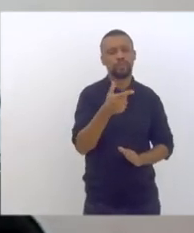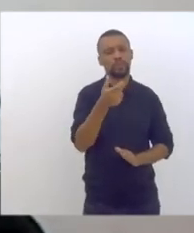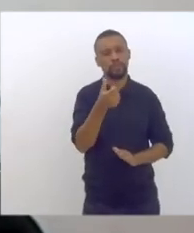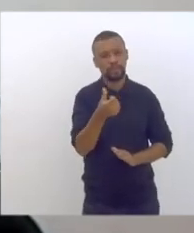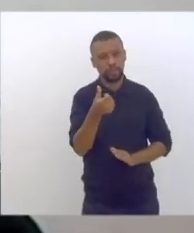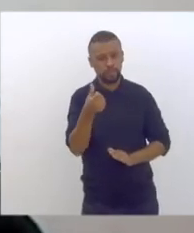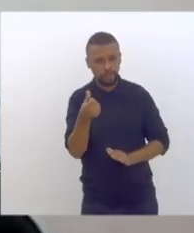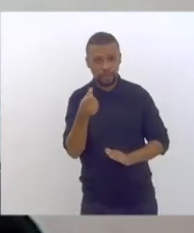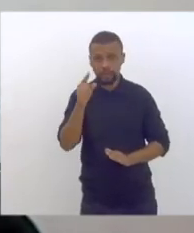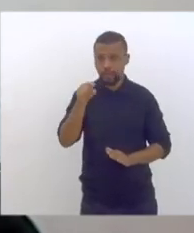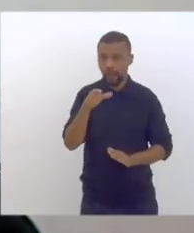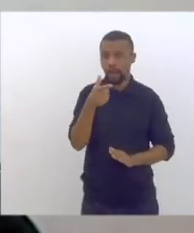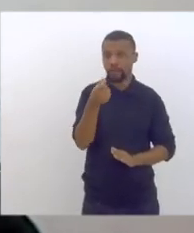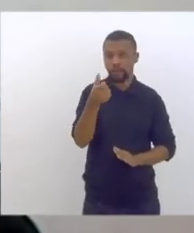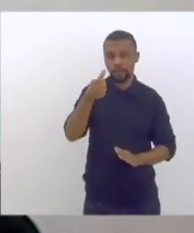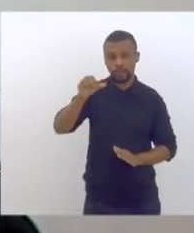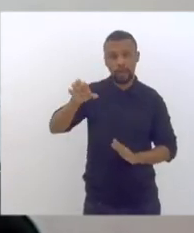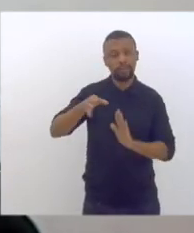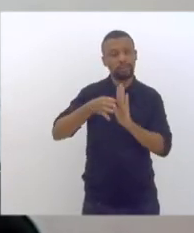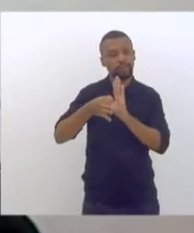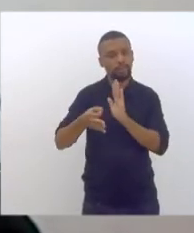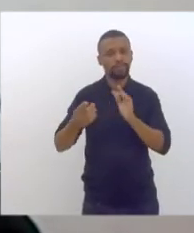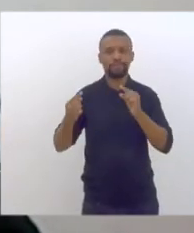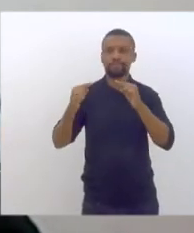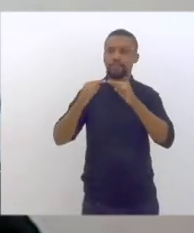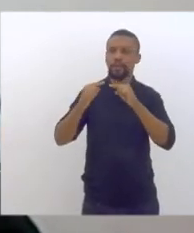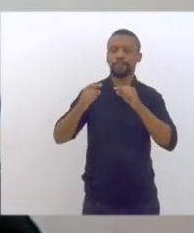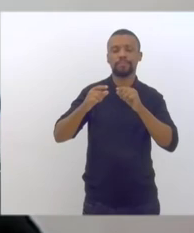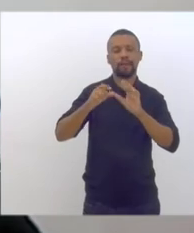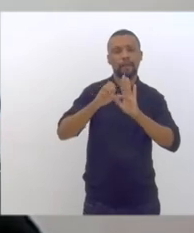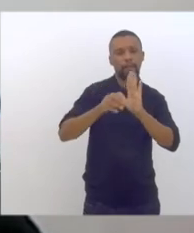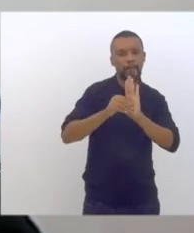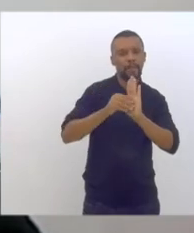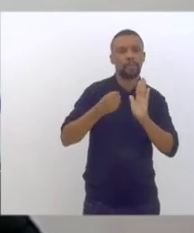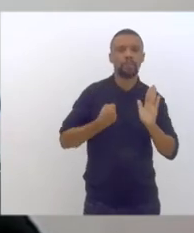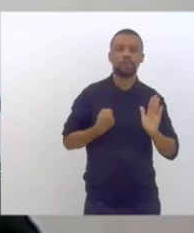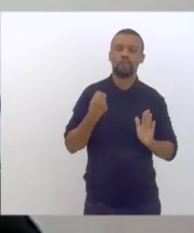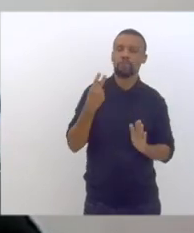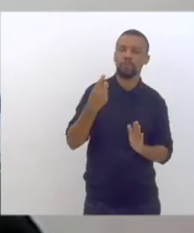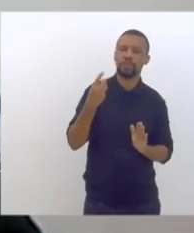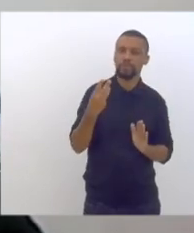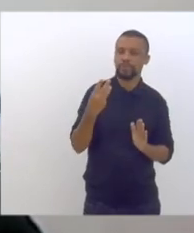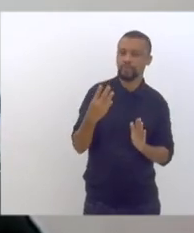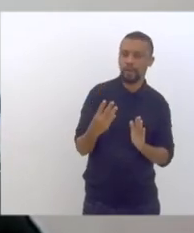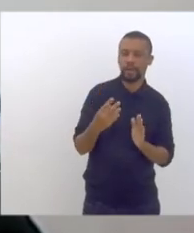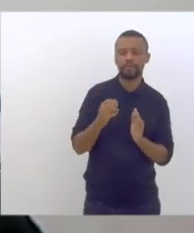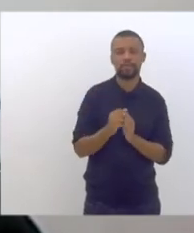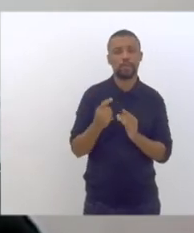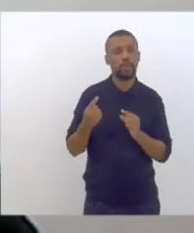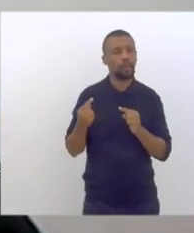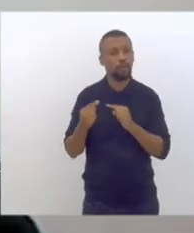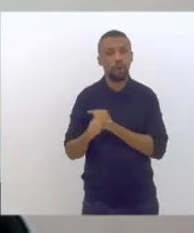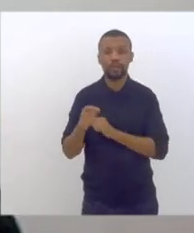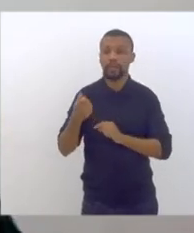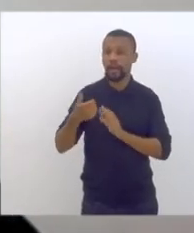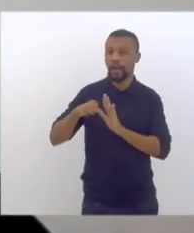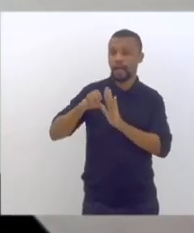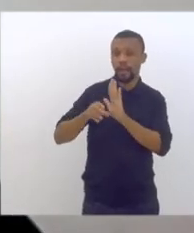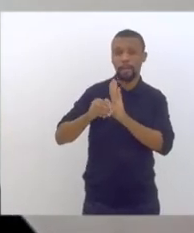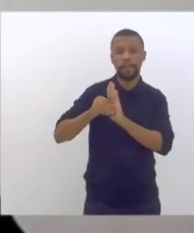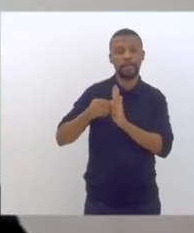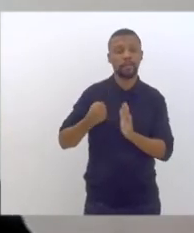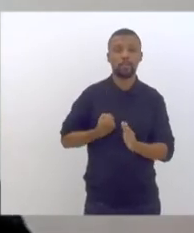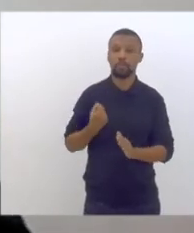216 de 19 parecer favorável às emendas de número dois três e quatro e compraram ainda assim